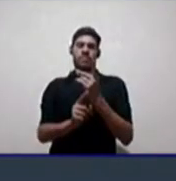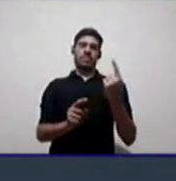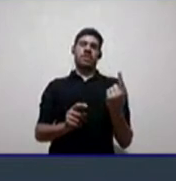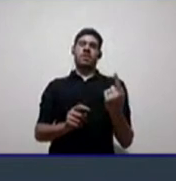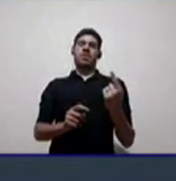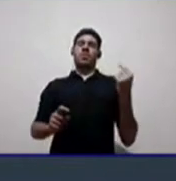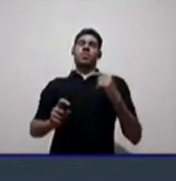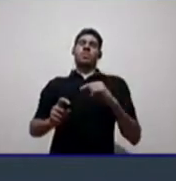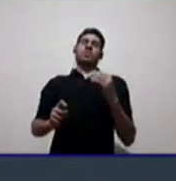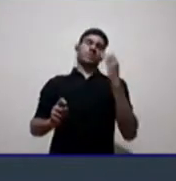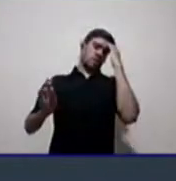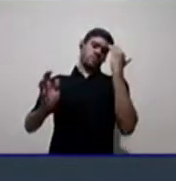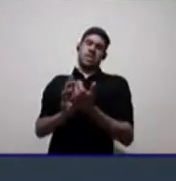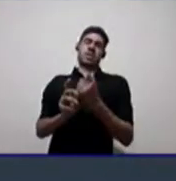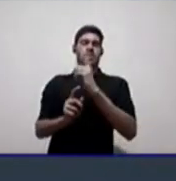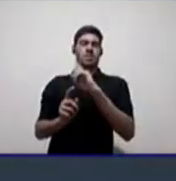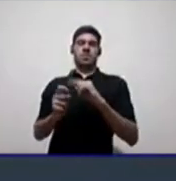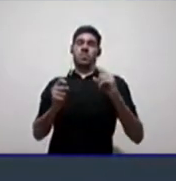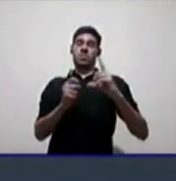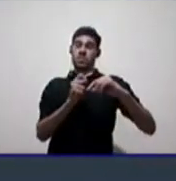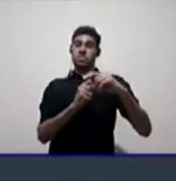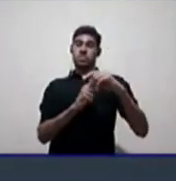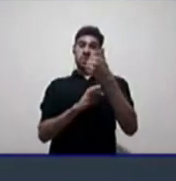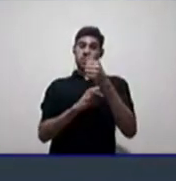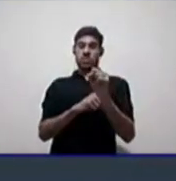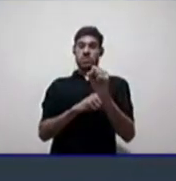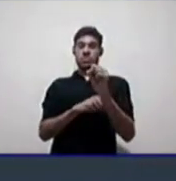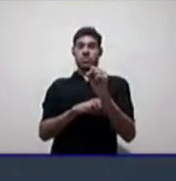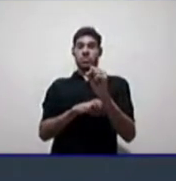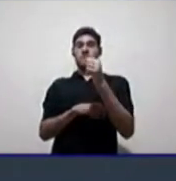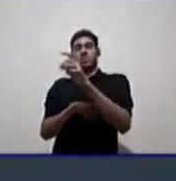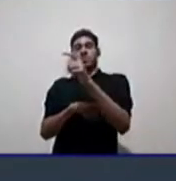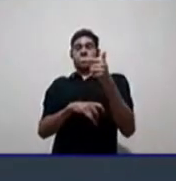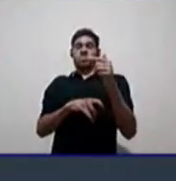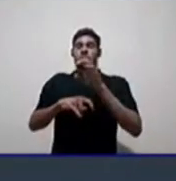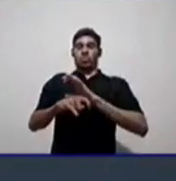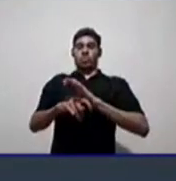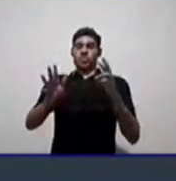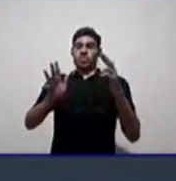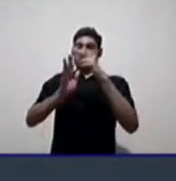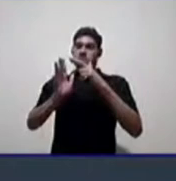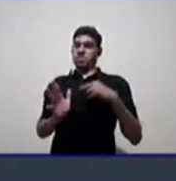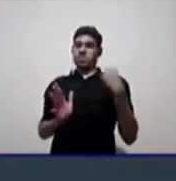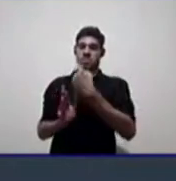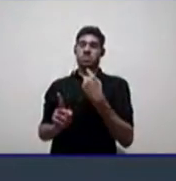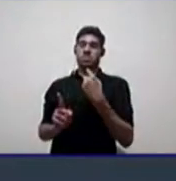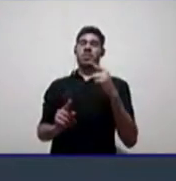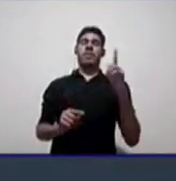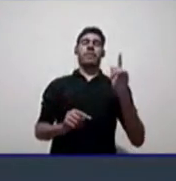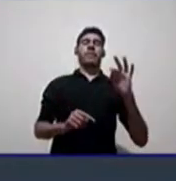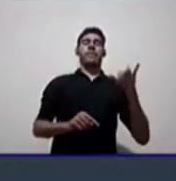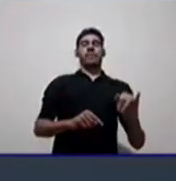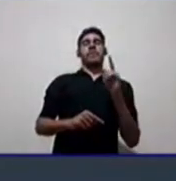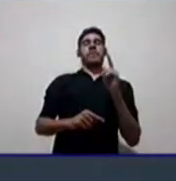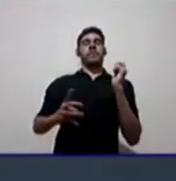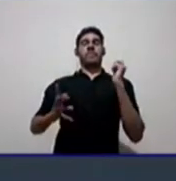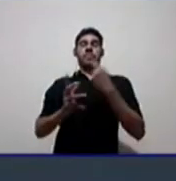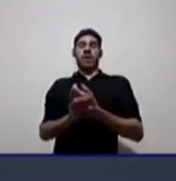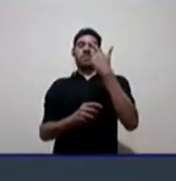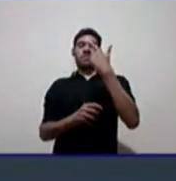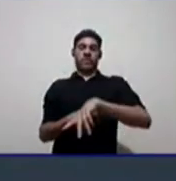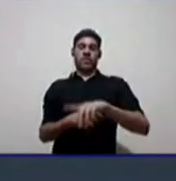artigos 48 e 52 da nossa resolução, motivo pelo qual a GREI deve ressarcir ao